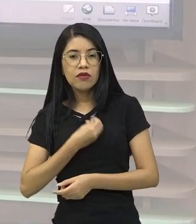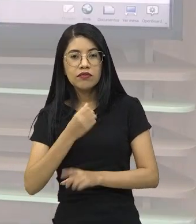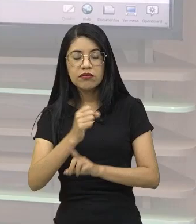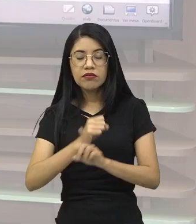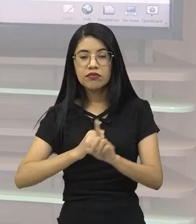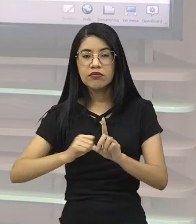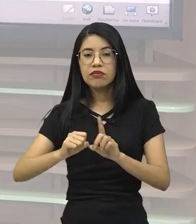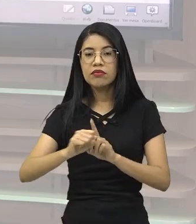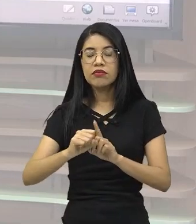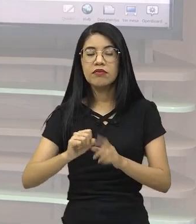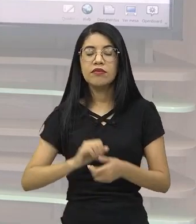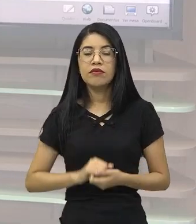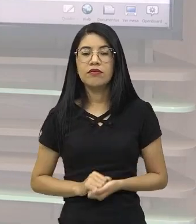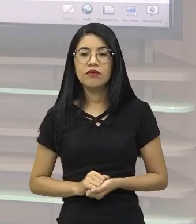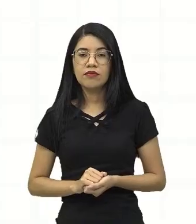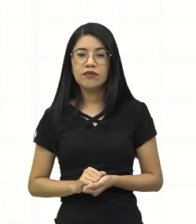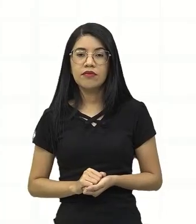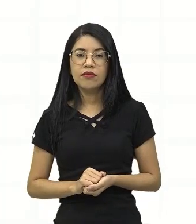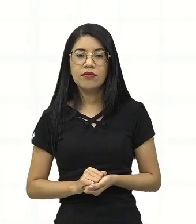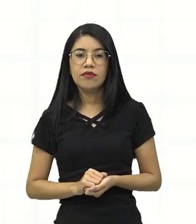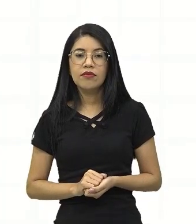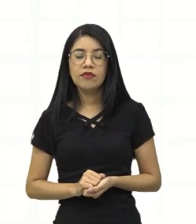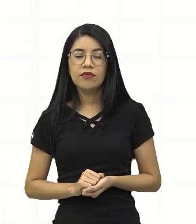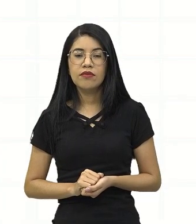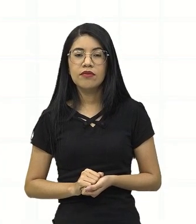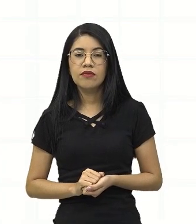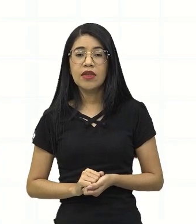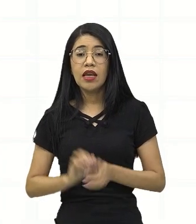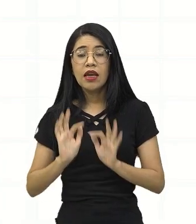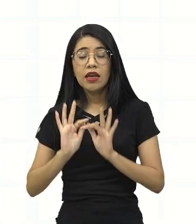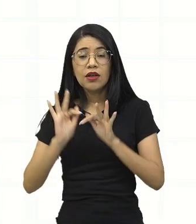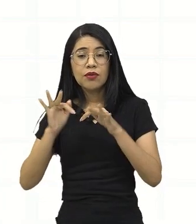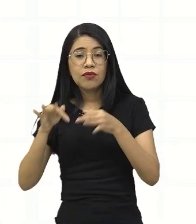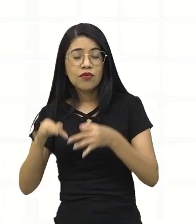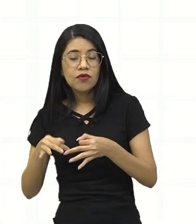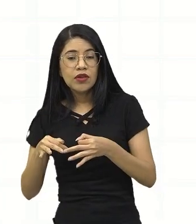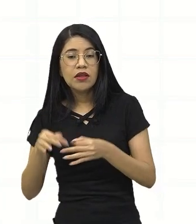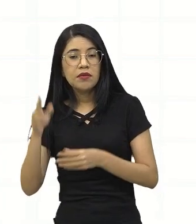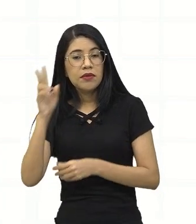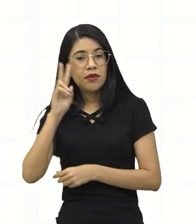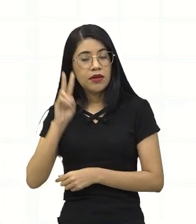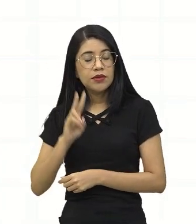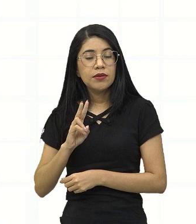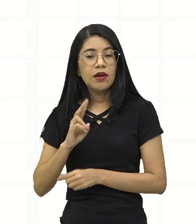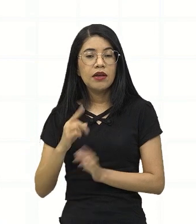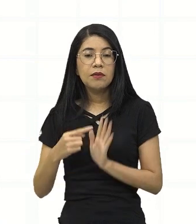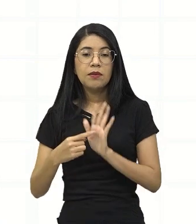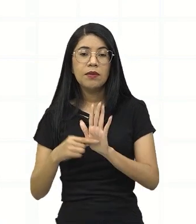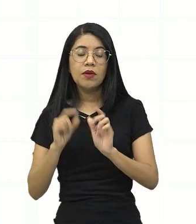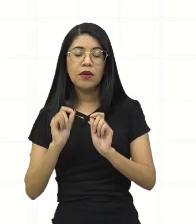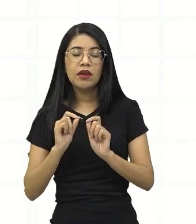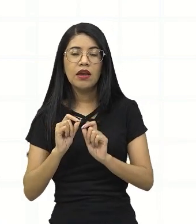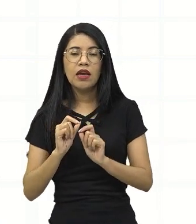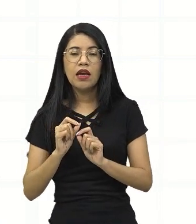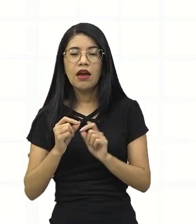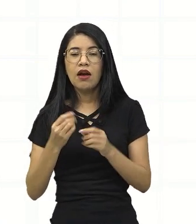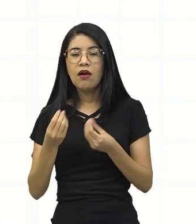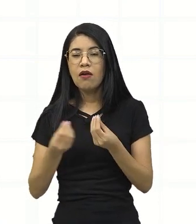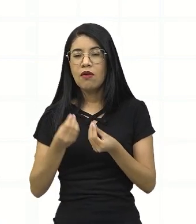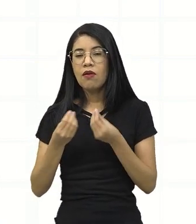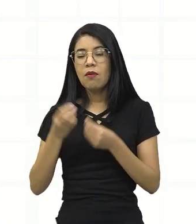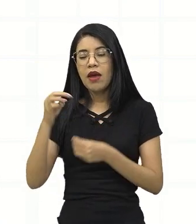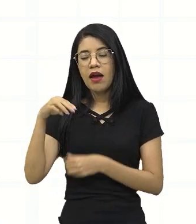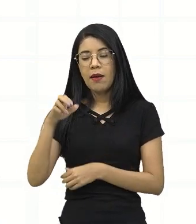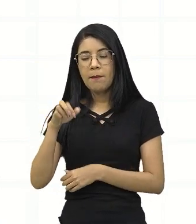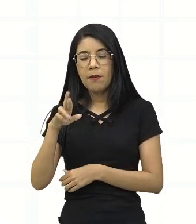uma coletividade, certo? E no final da narrativa vai trazer essa lição de moral, né? No final da